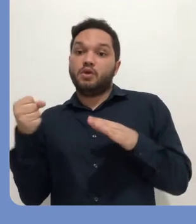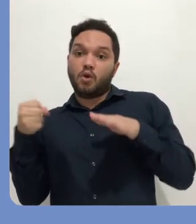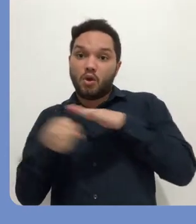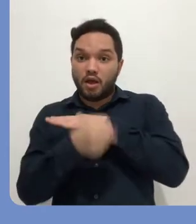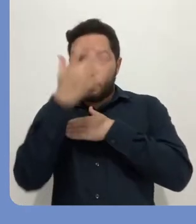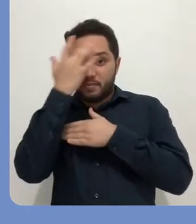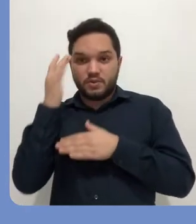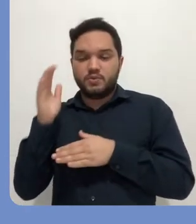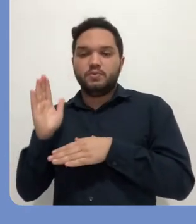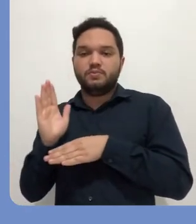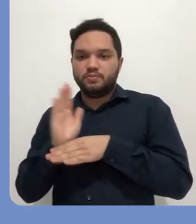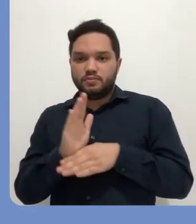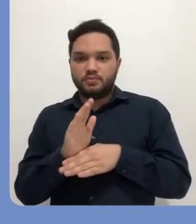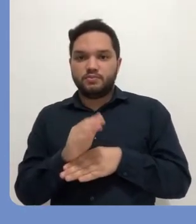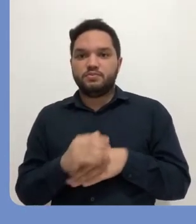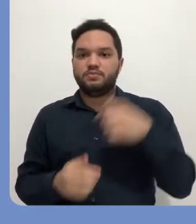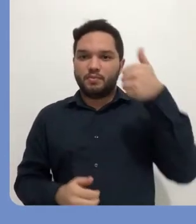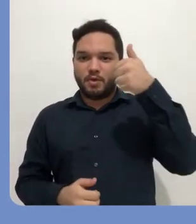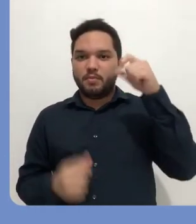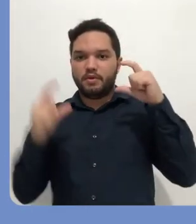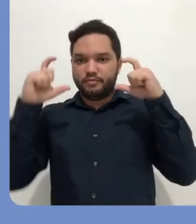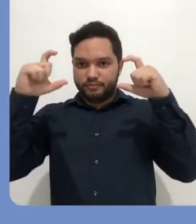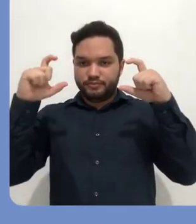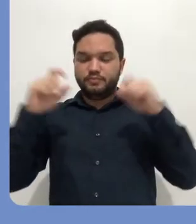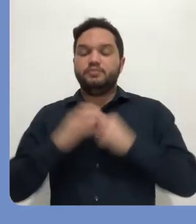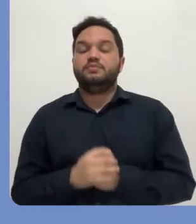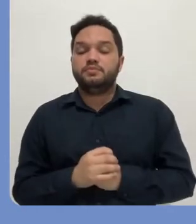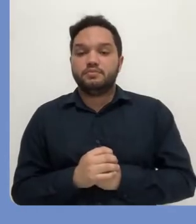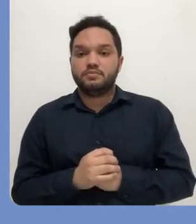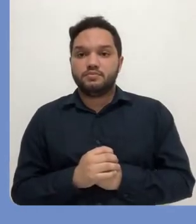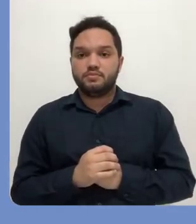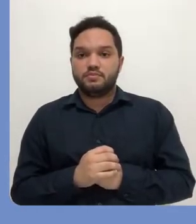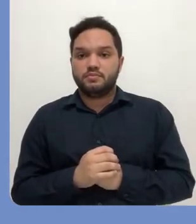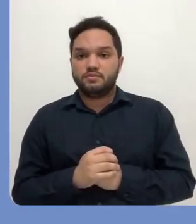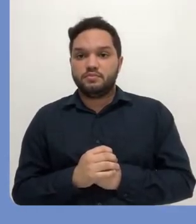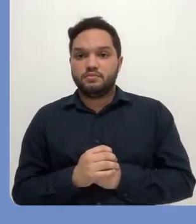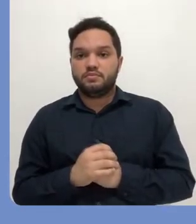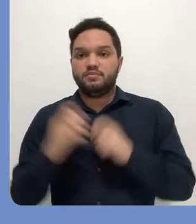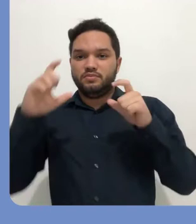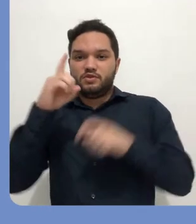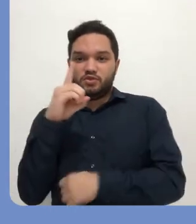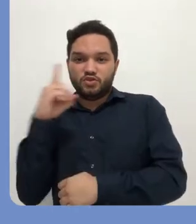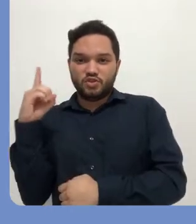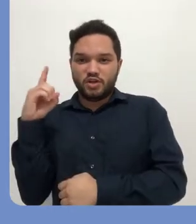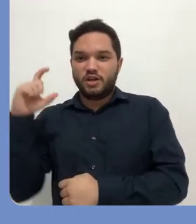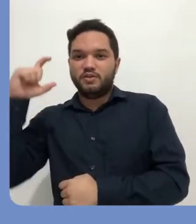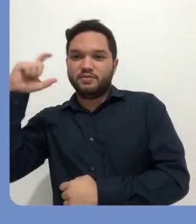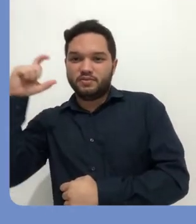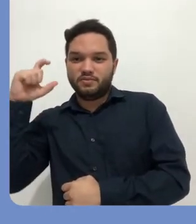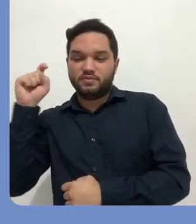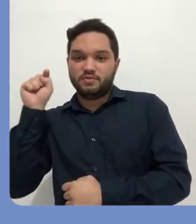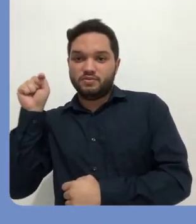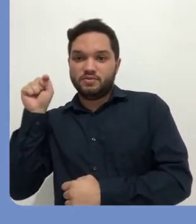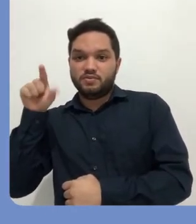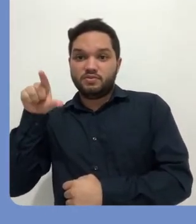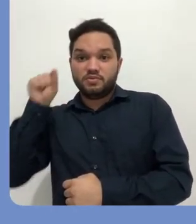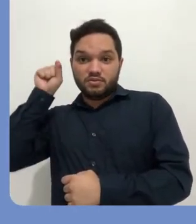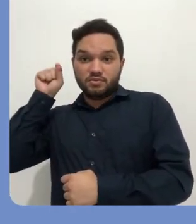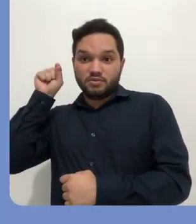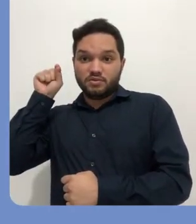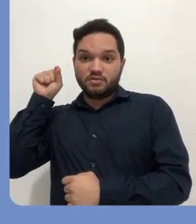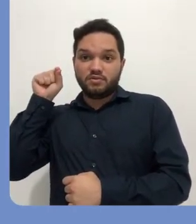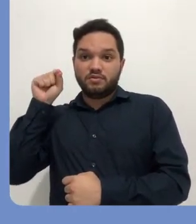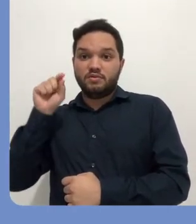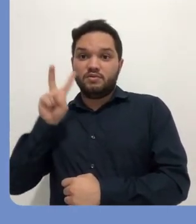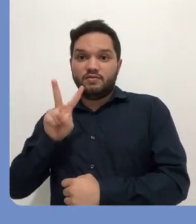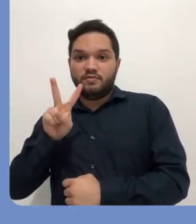você vai incluir o seu assistente. A gente vai incluir nesse aqui. E nesse canto